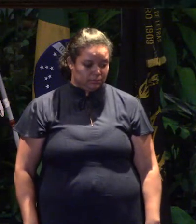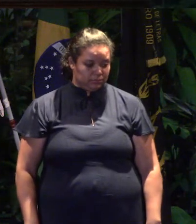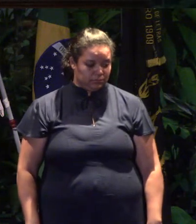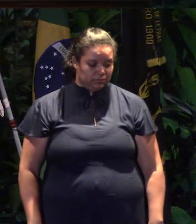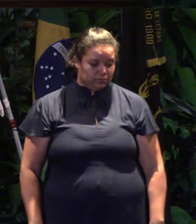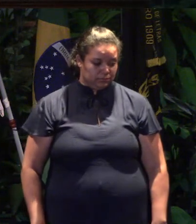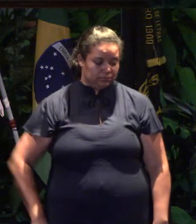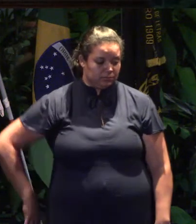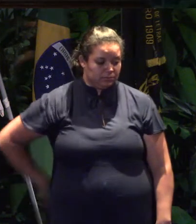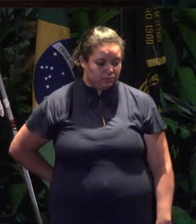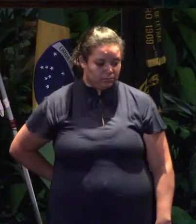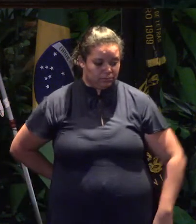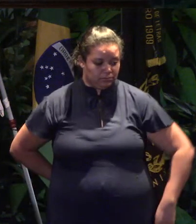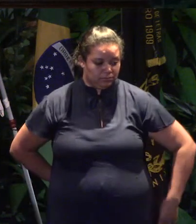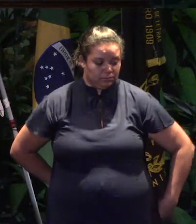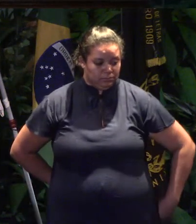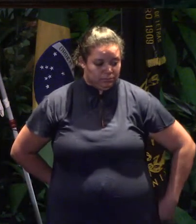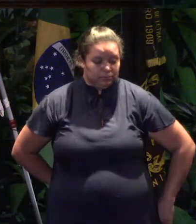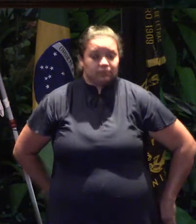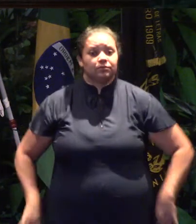inclusive, a pessoa, né,